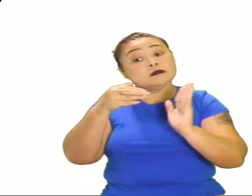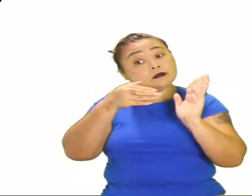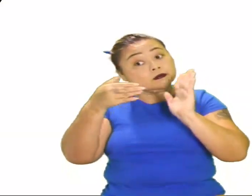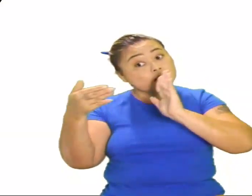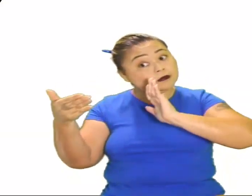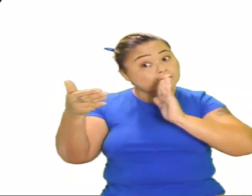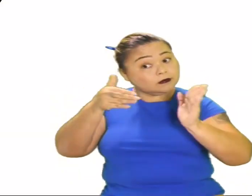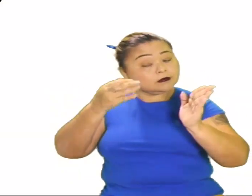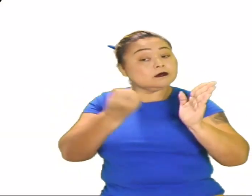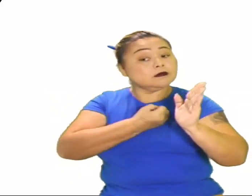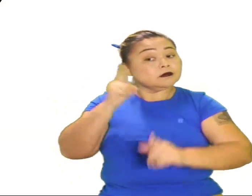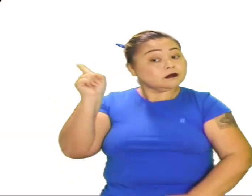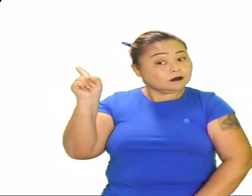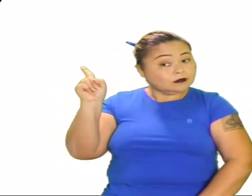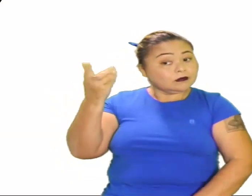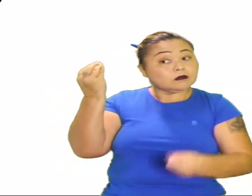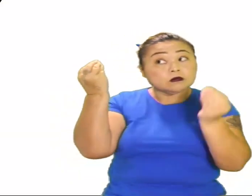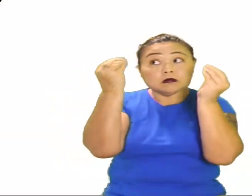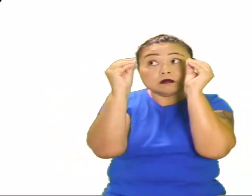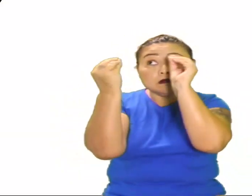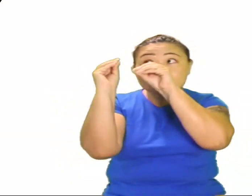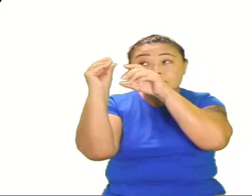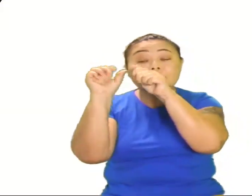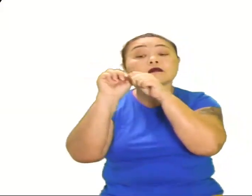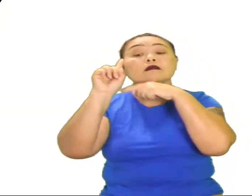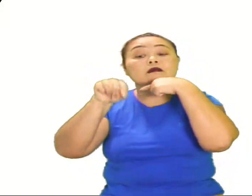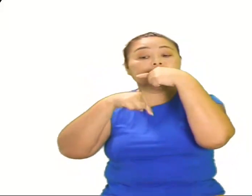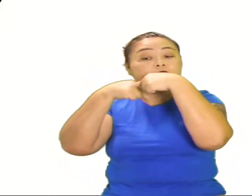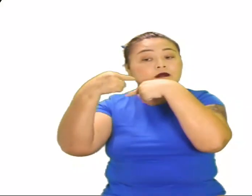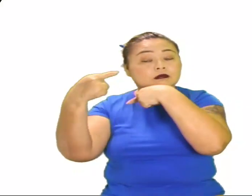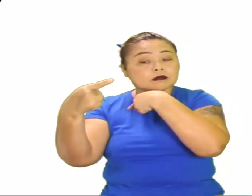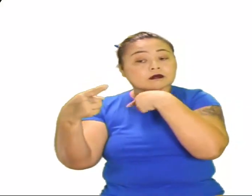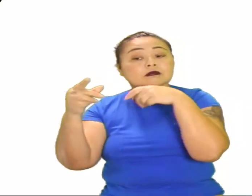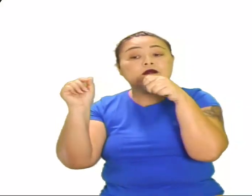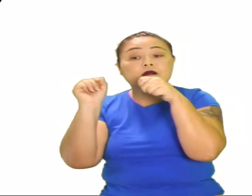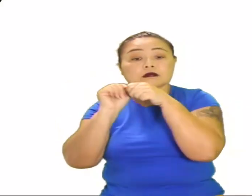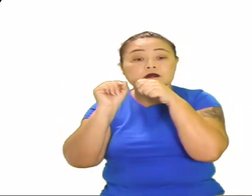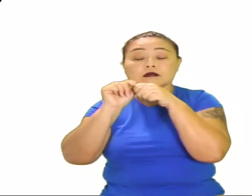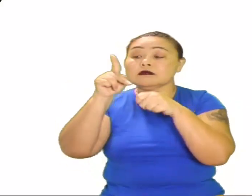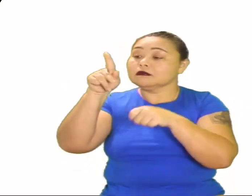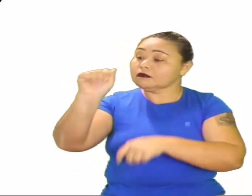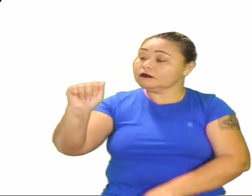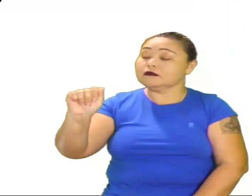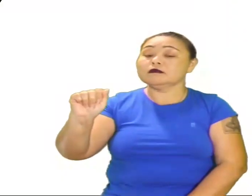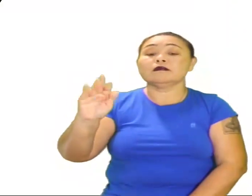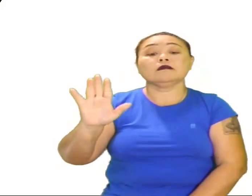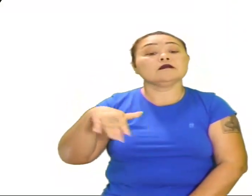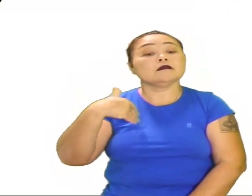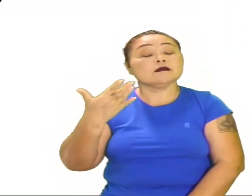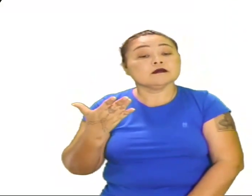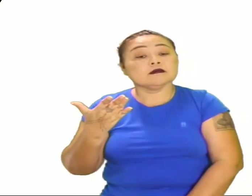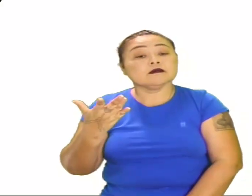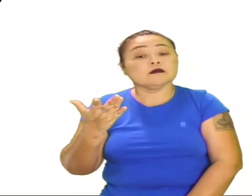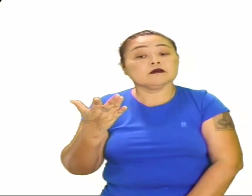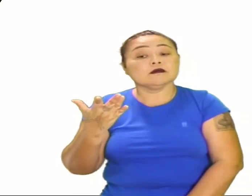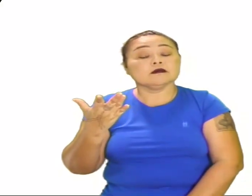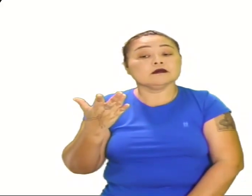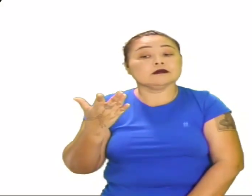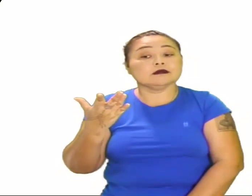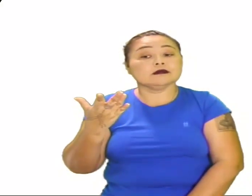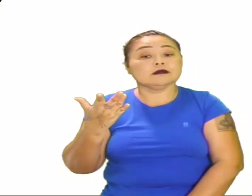esses dois valores propostos, para que a sequência formada seja uma PA. Então, vamos lá, né? No